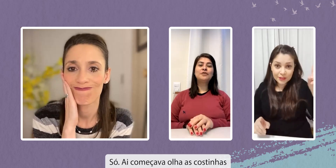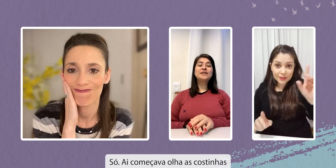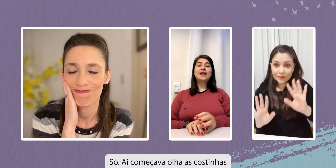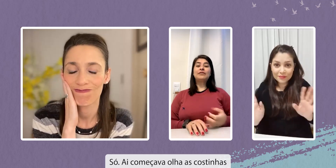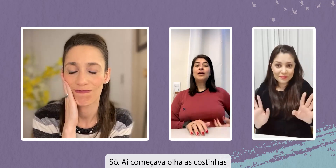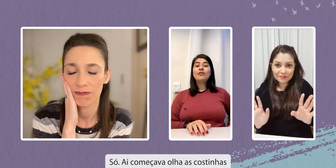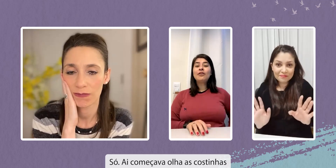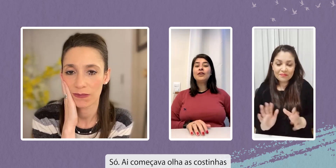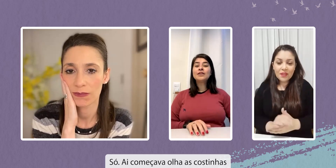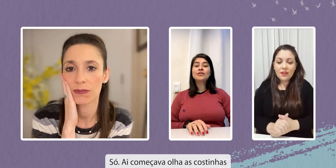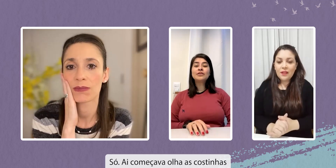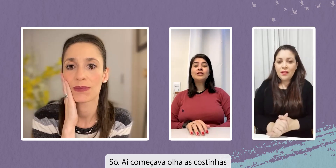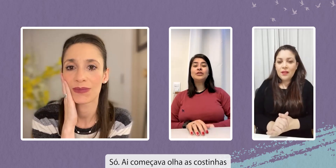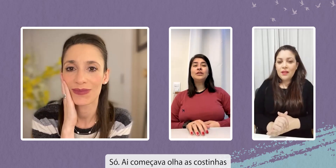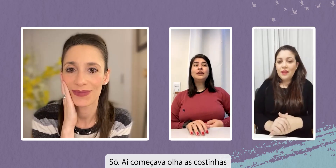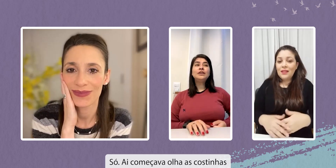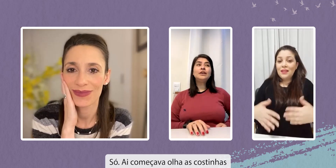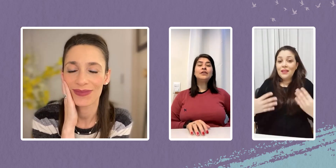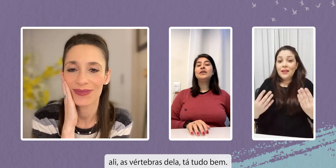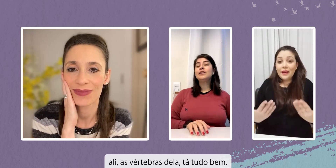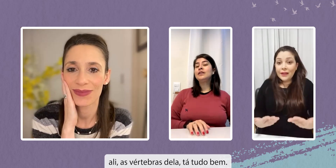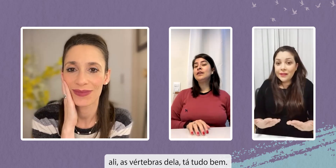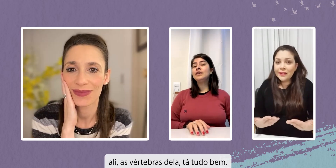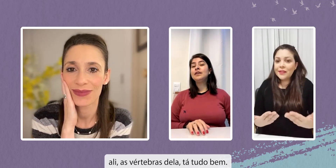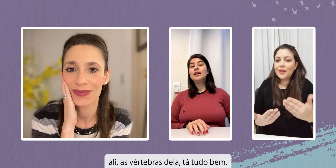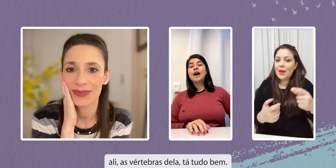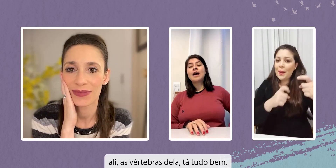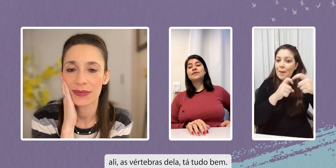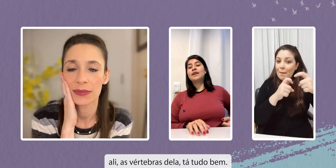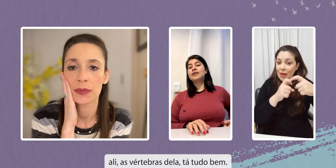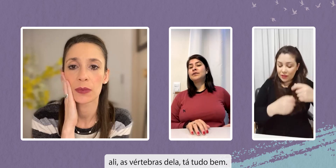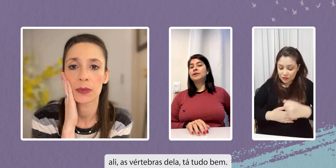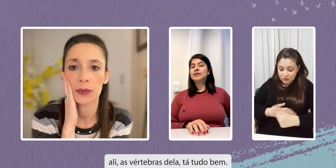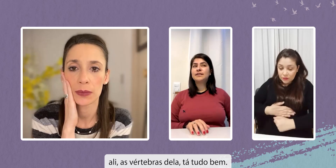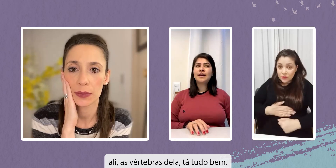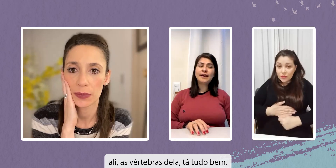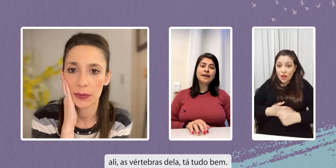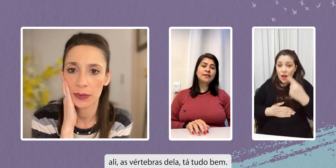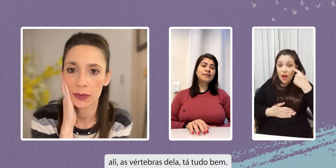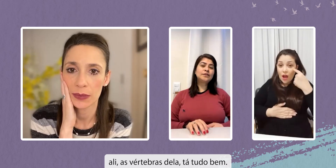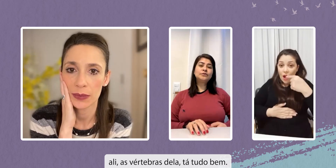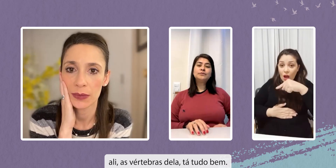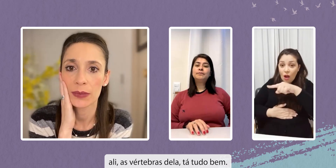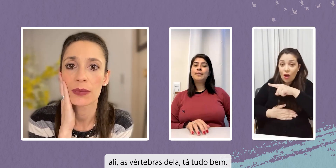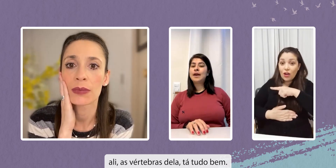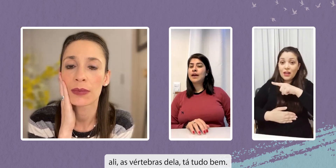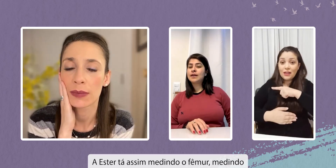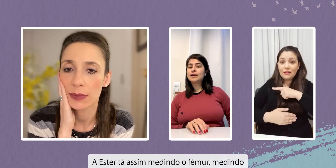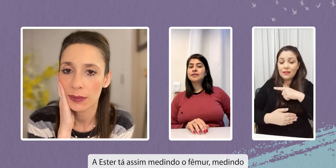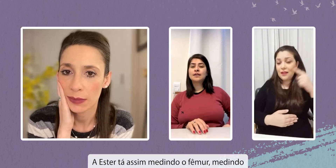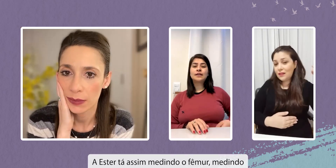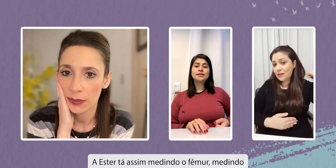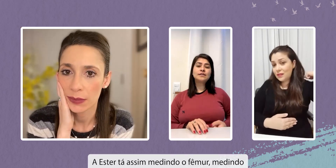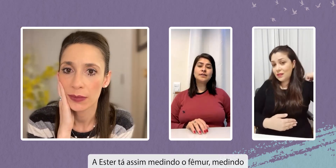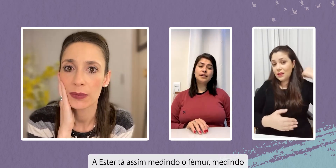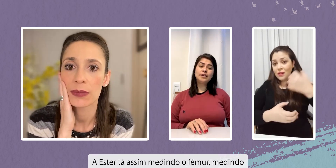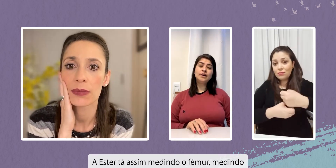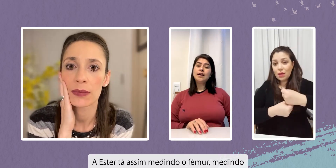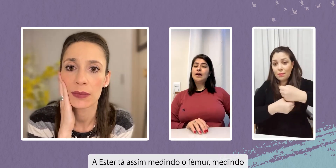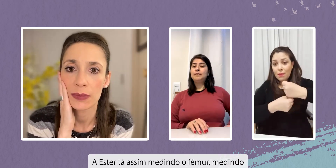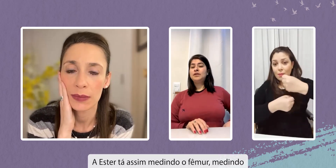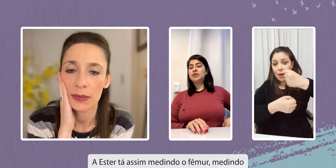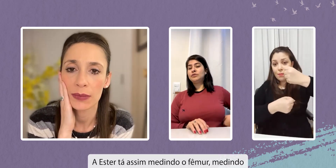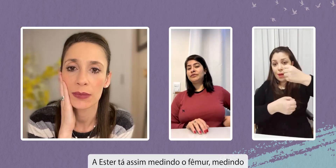Aí começava, olha as costinhas, olha ali, as vértebras dela, tá tudo bem, a Esther tá